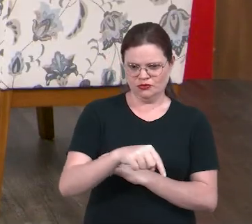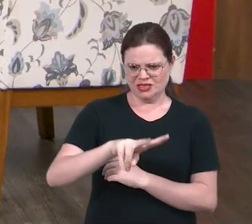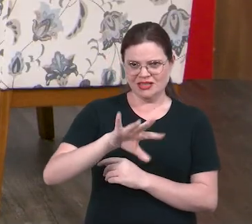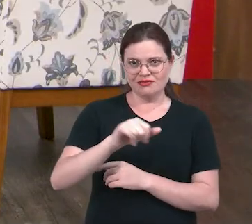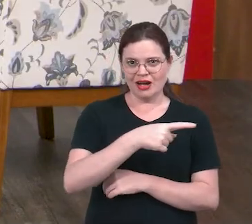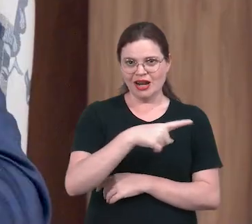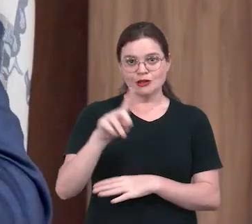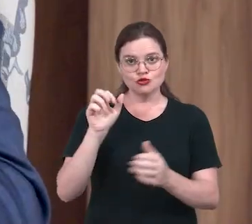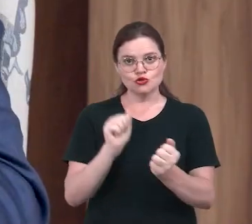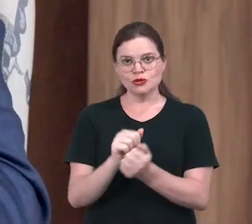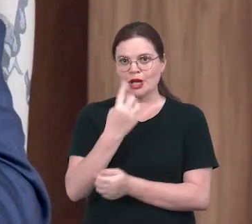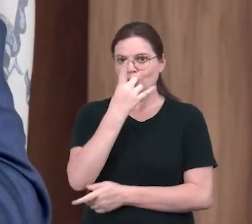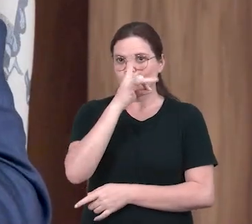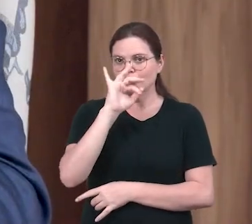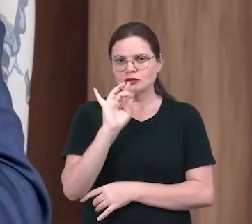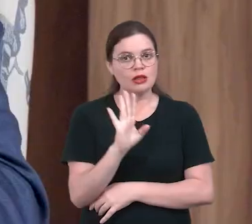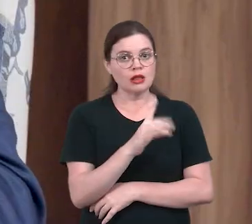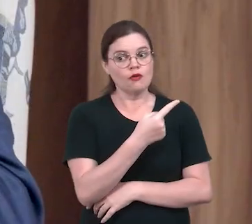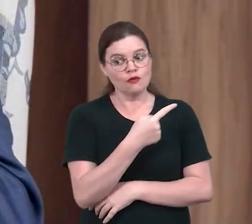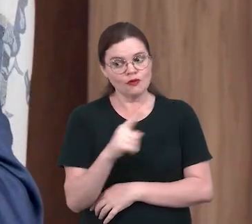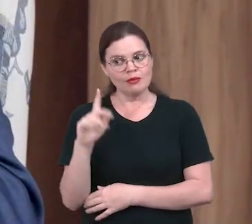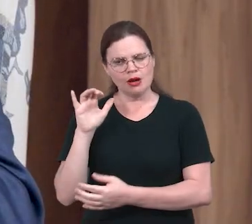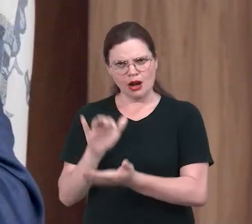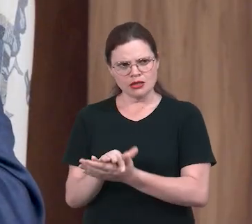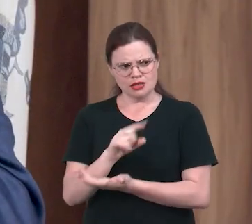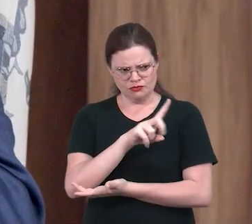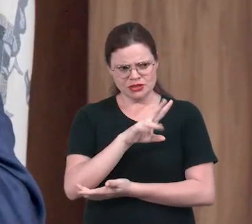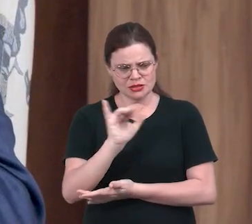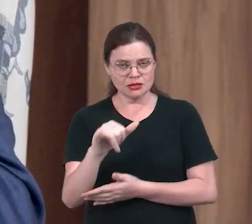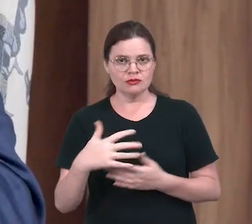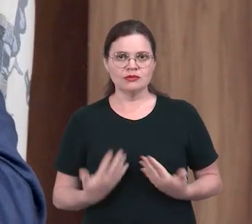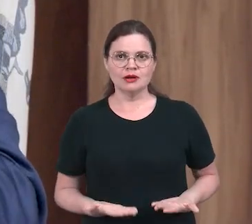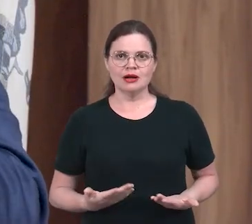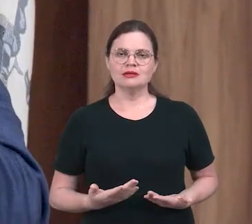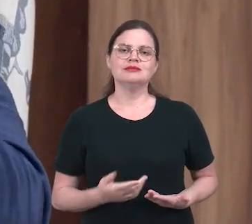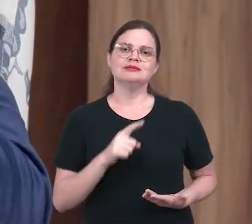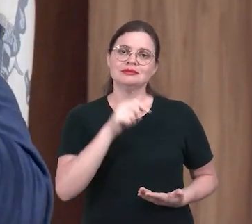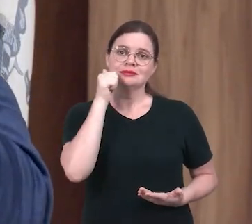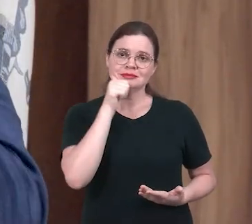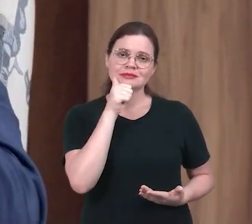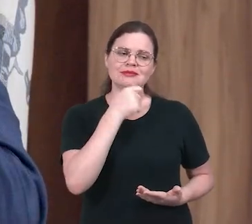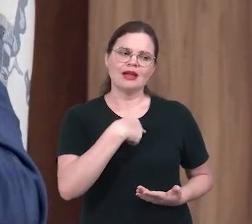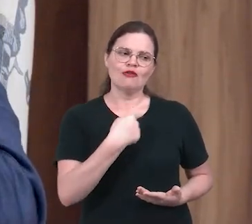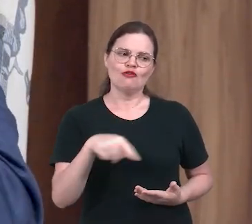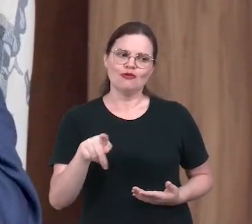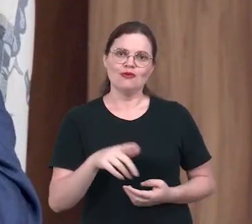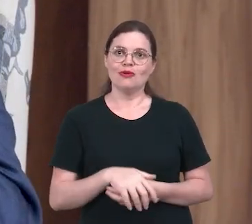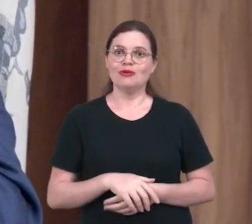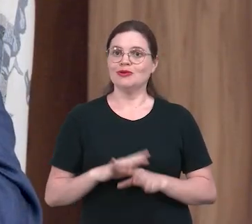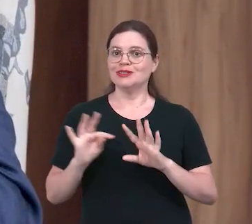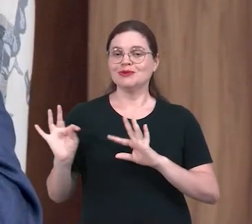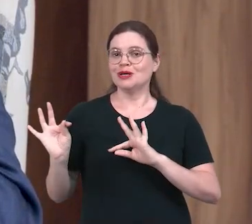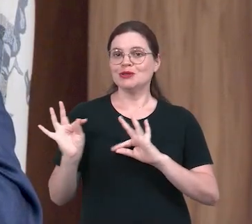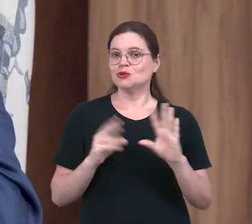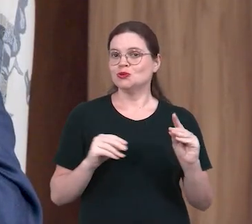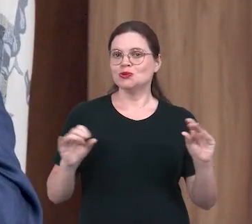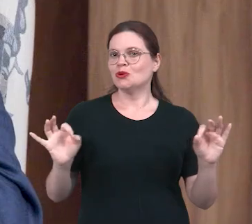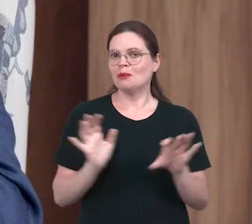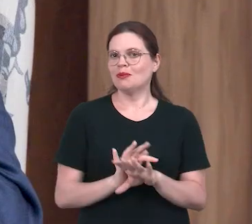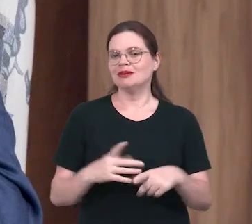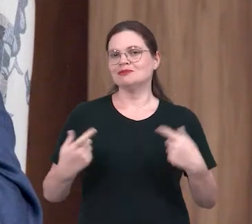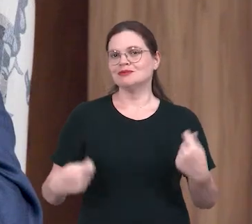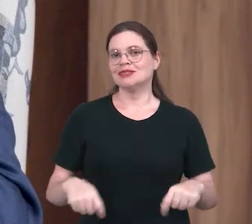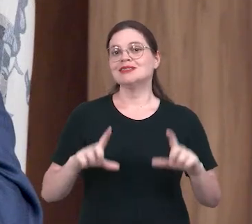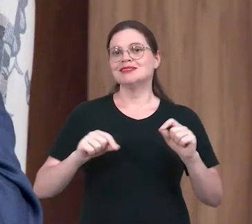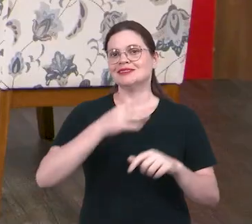escolher uma esposa, não foi só para escolher um marido, mas é para tudo na nossa vida, tudo. Deixa Deus